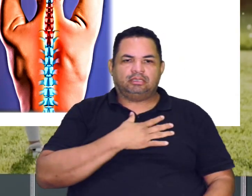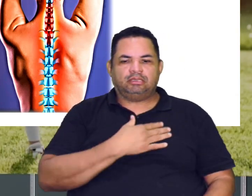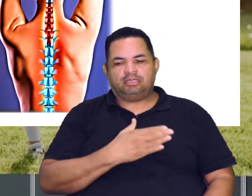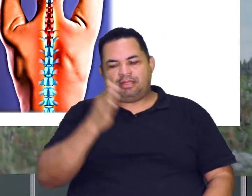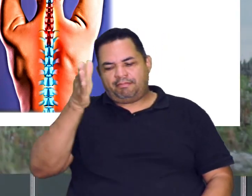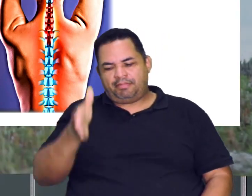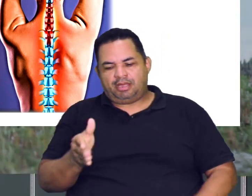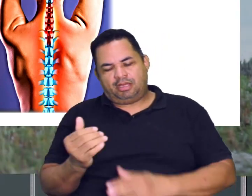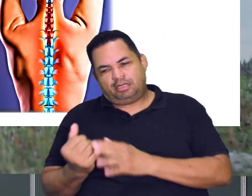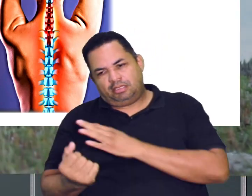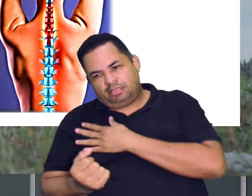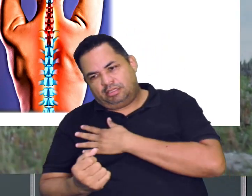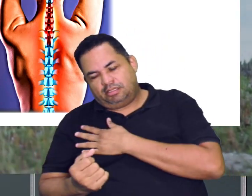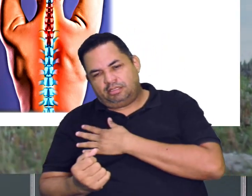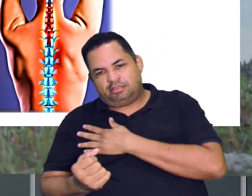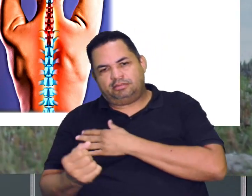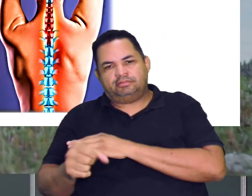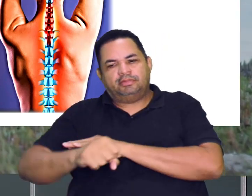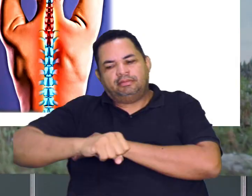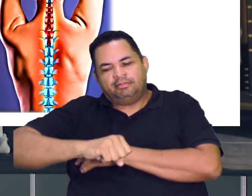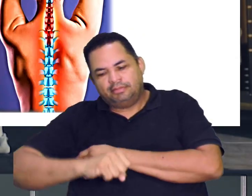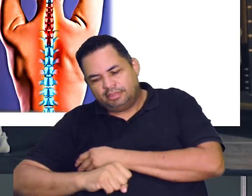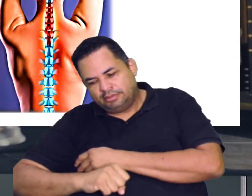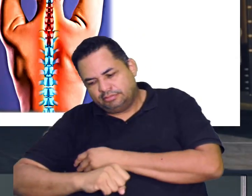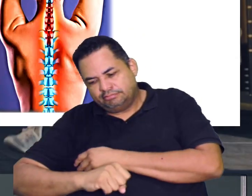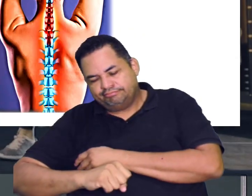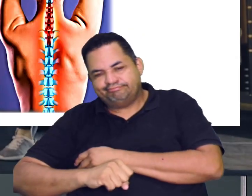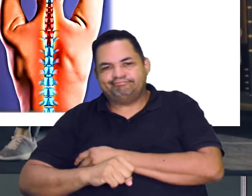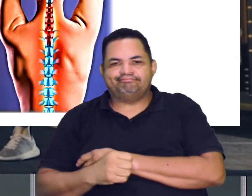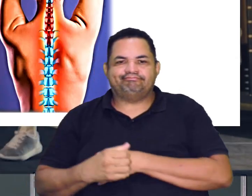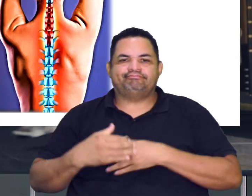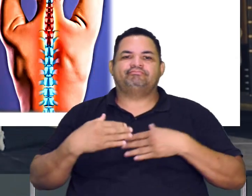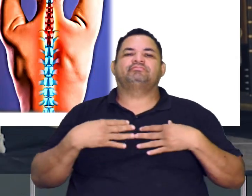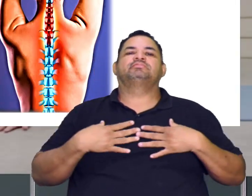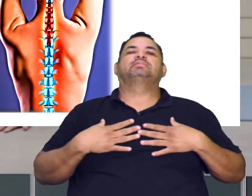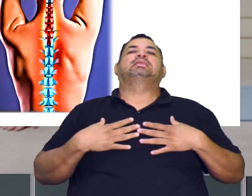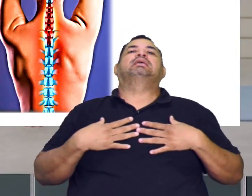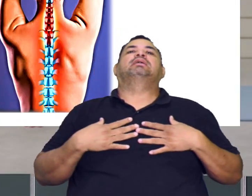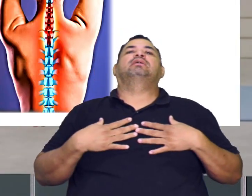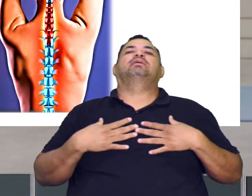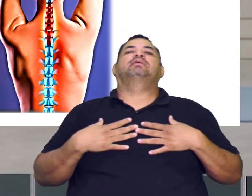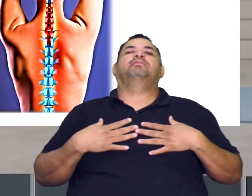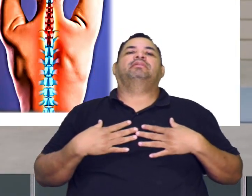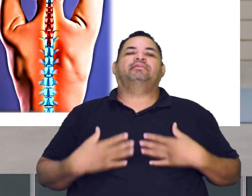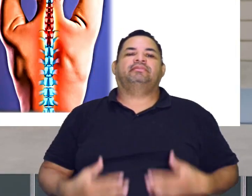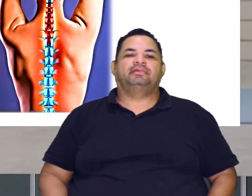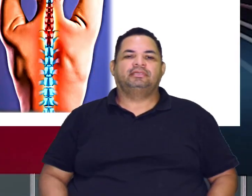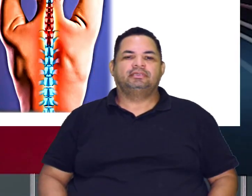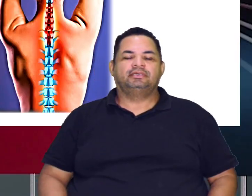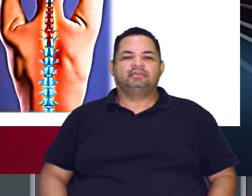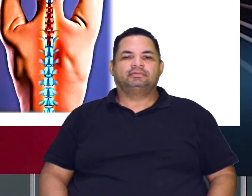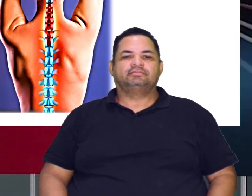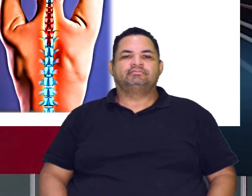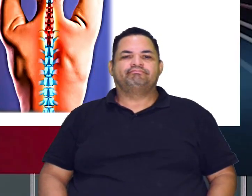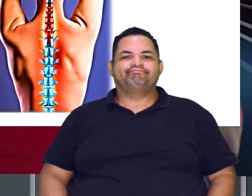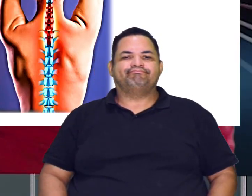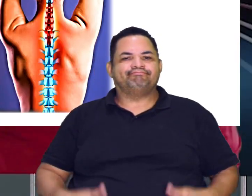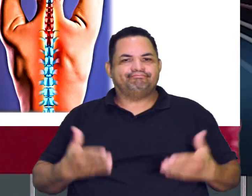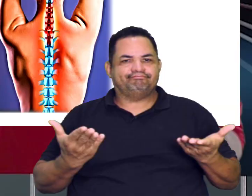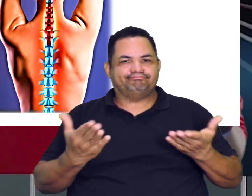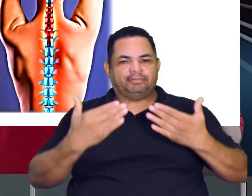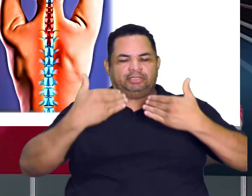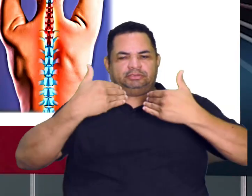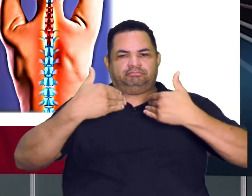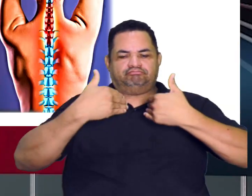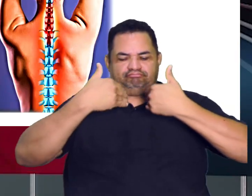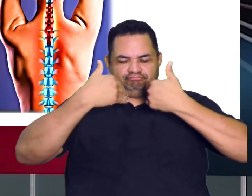aqui na parede, tô apoiada aqui com o braço na mesa, tô largada aqui, escorregada assim para frente. Você acha que essa